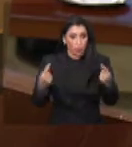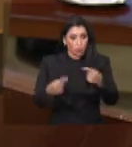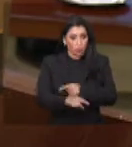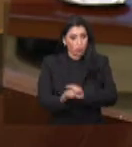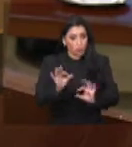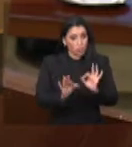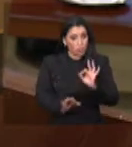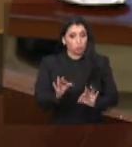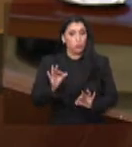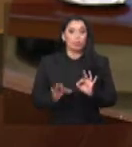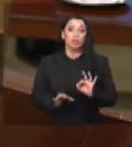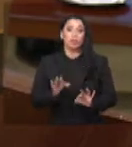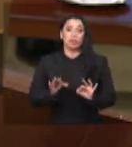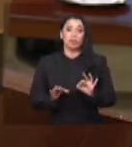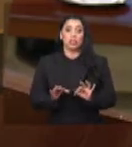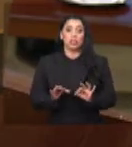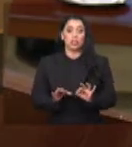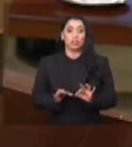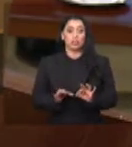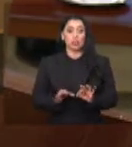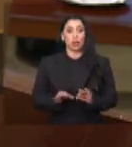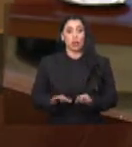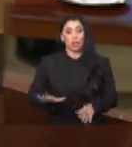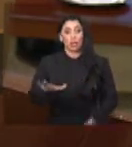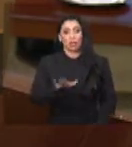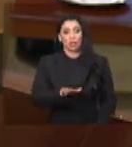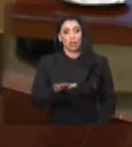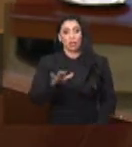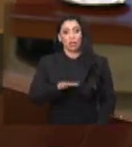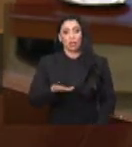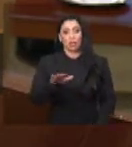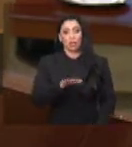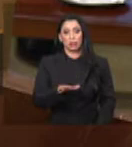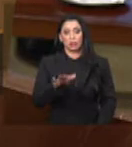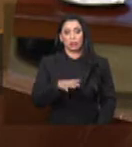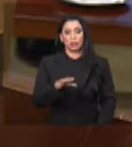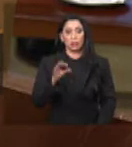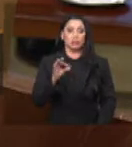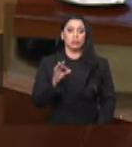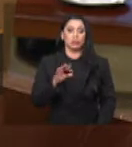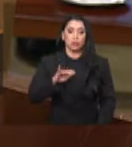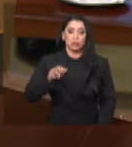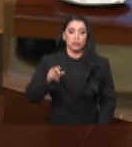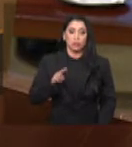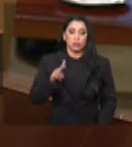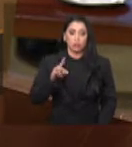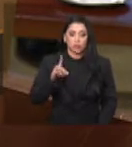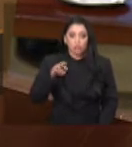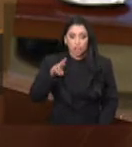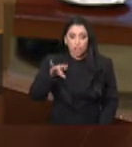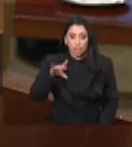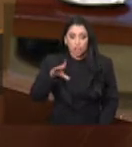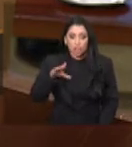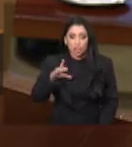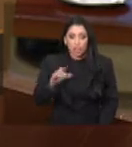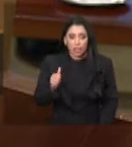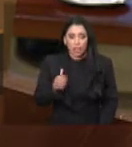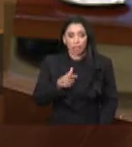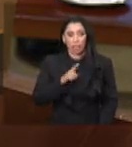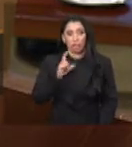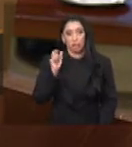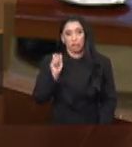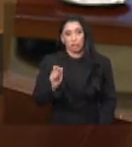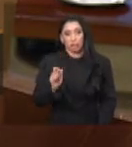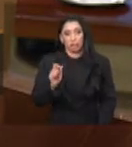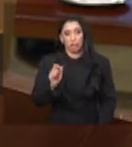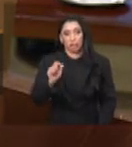Leia controvérsia jurídica porque é disso que se cuida por outro lado não há nenhuma dúvida